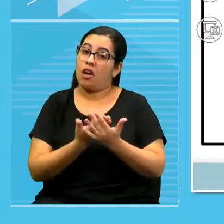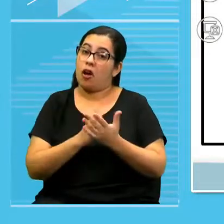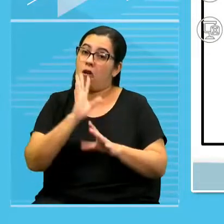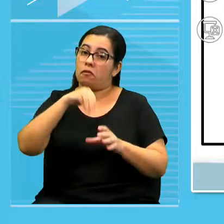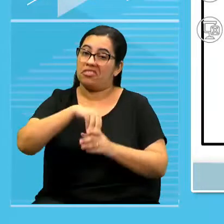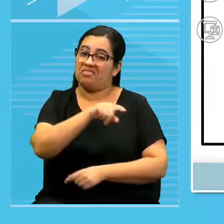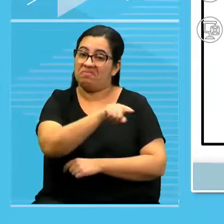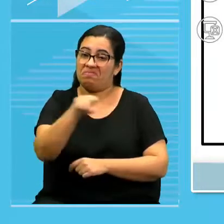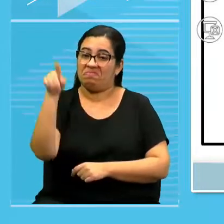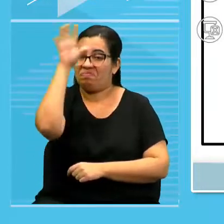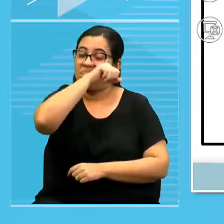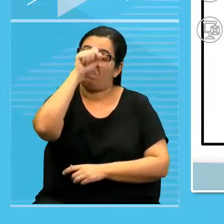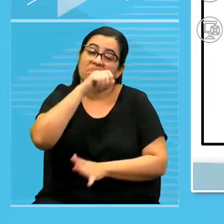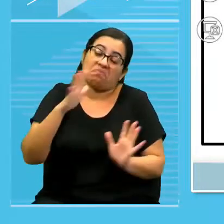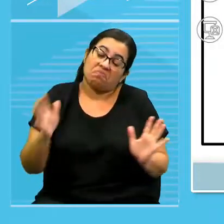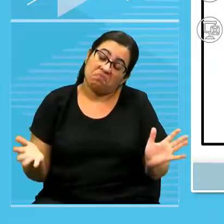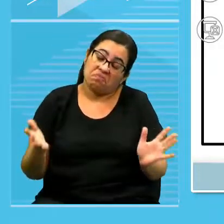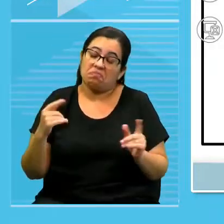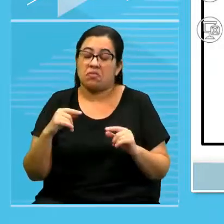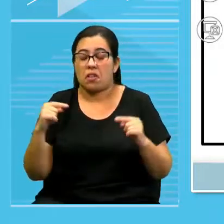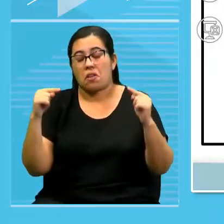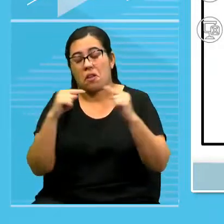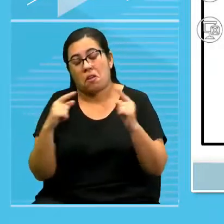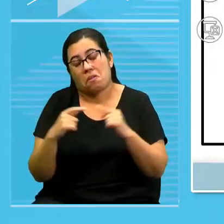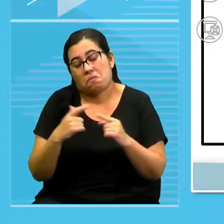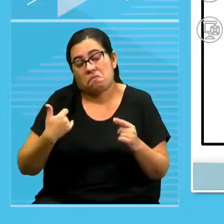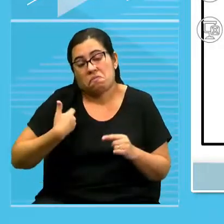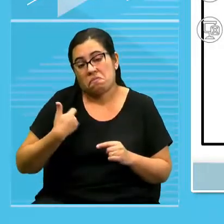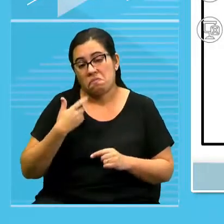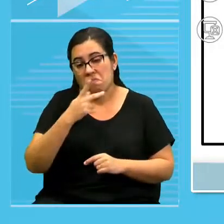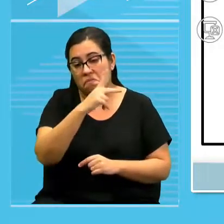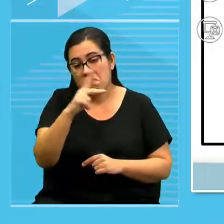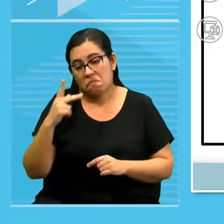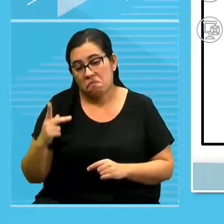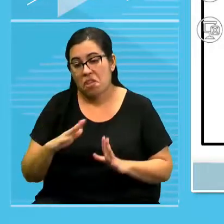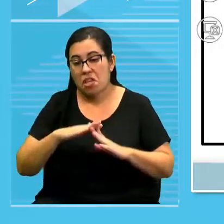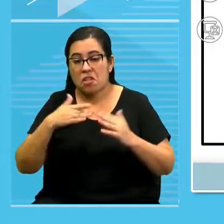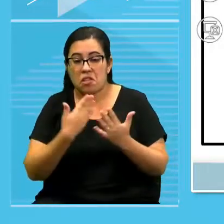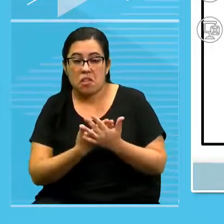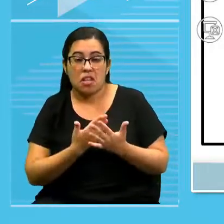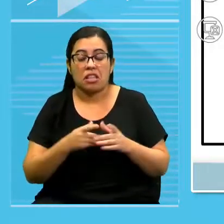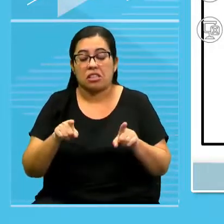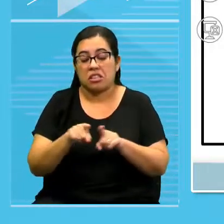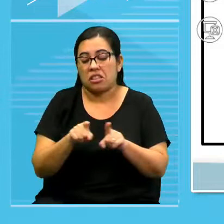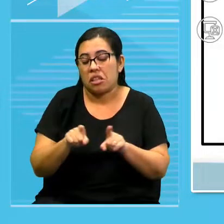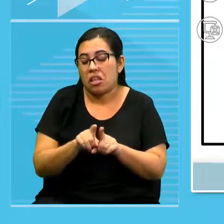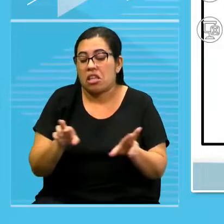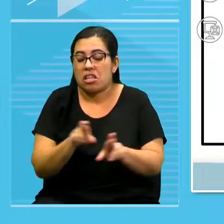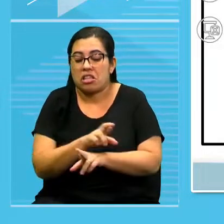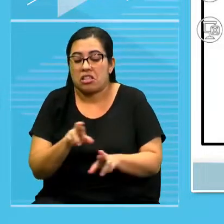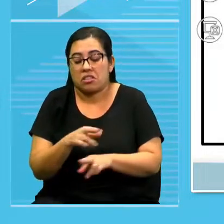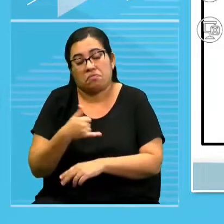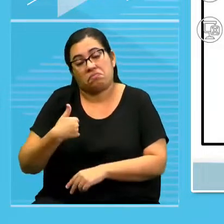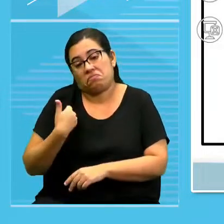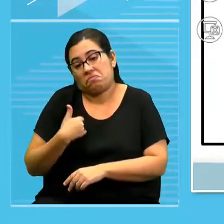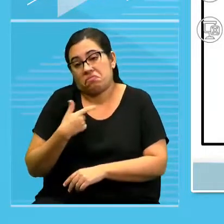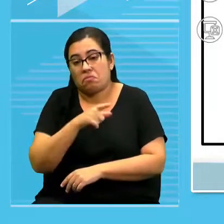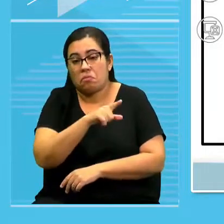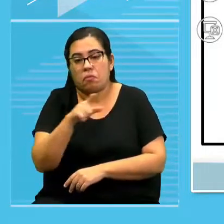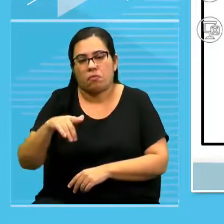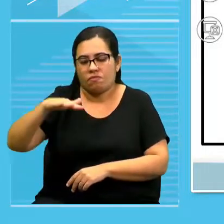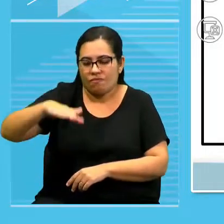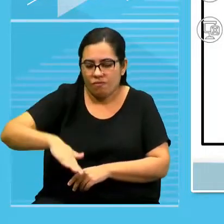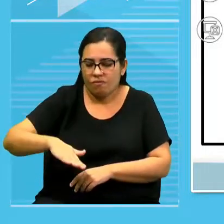idade né tem uma relação com a escola e a idade que a gente tem é por isso que no Maternal tu vai